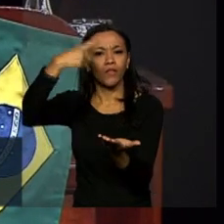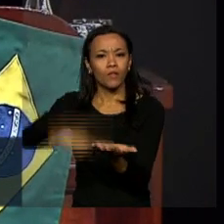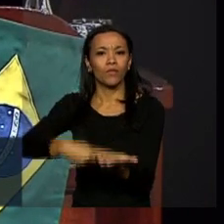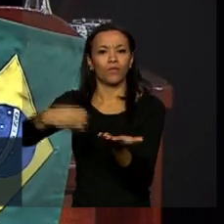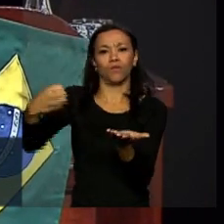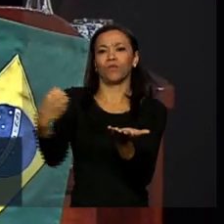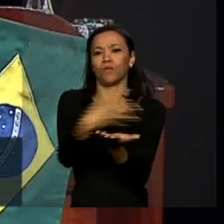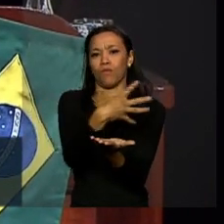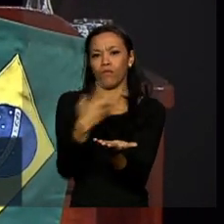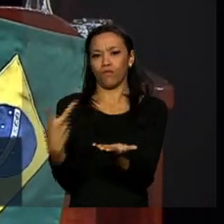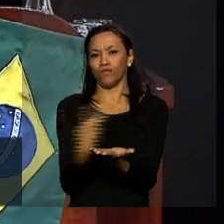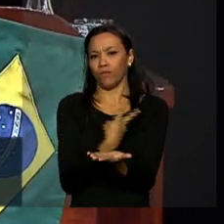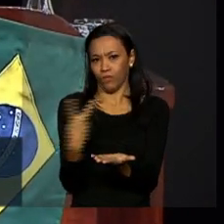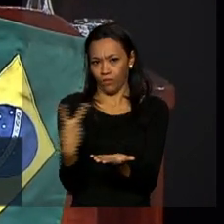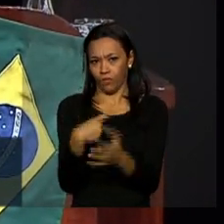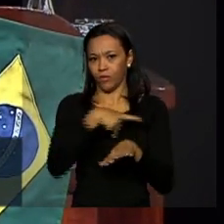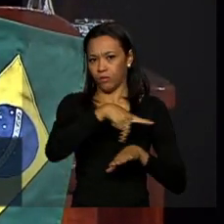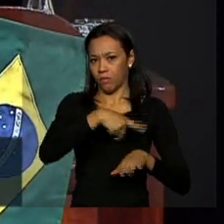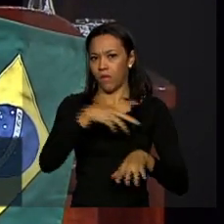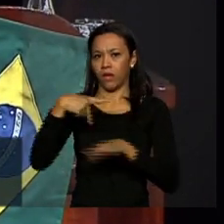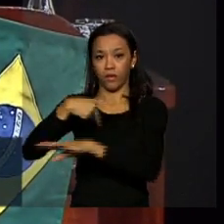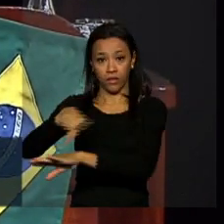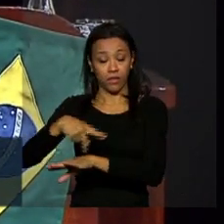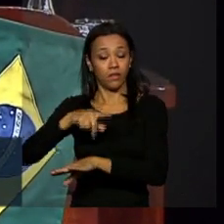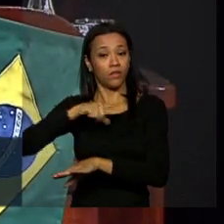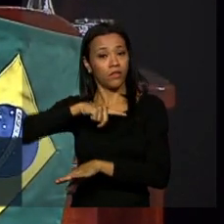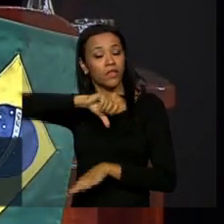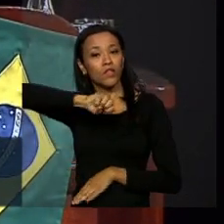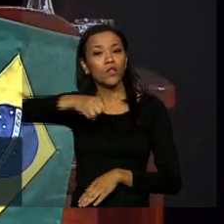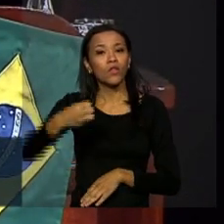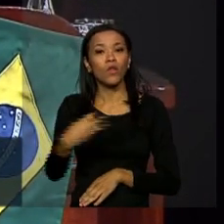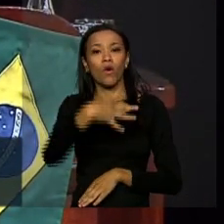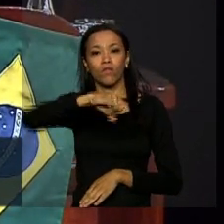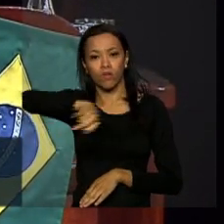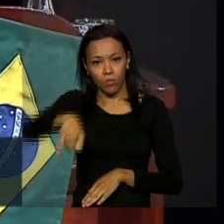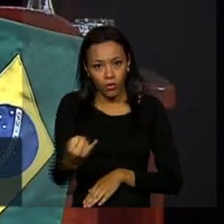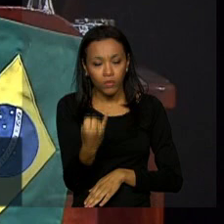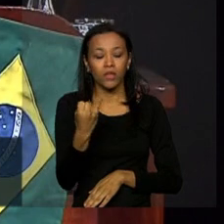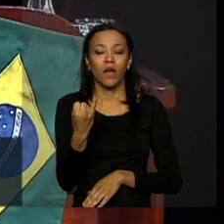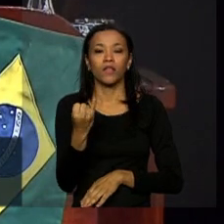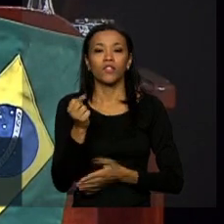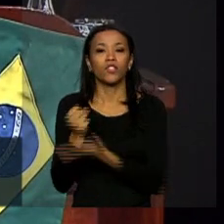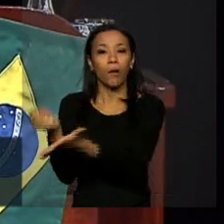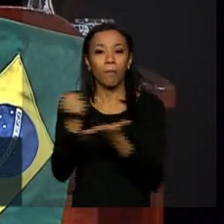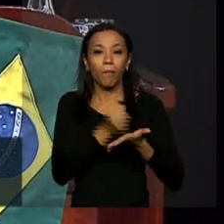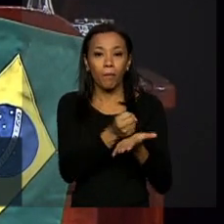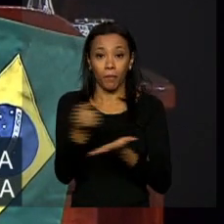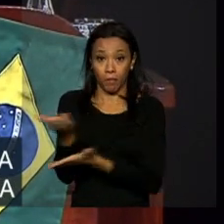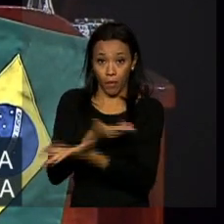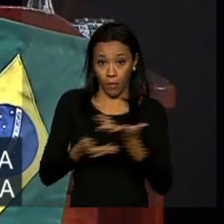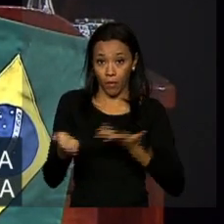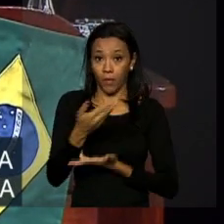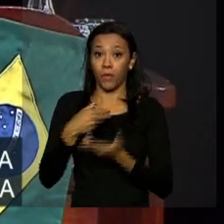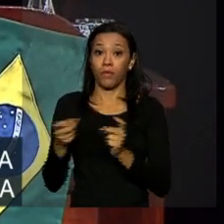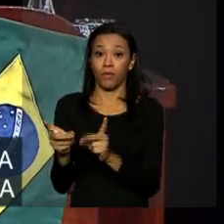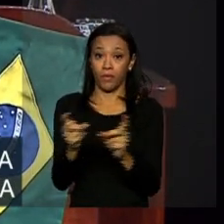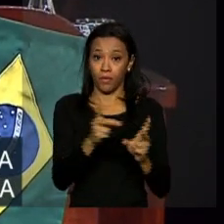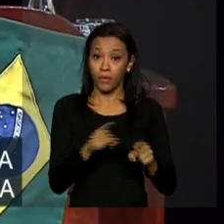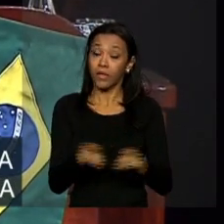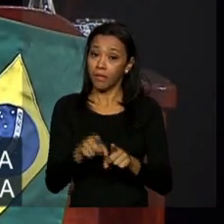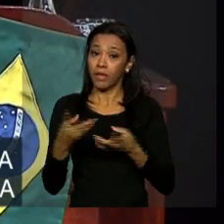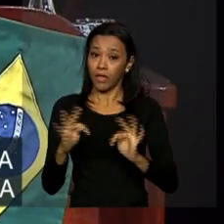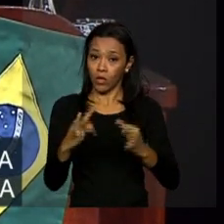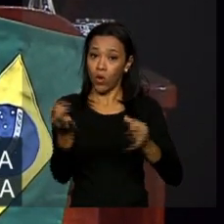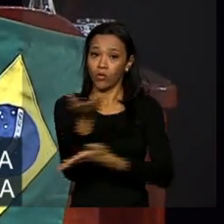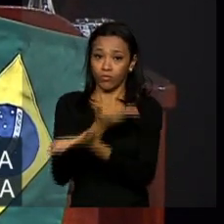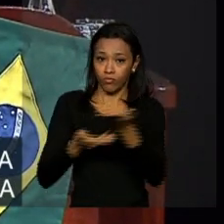países de buscar novas oportunidades de cooperação comercial industrial e tecnológica